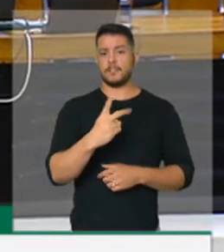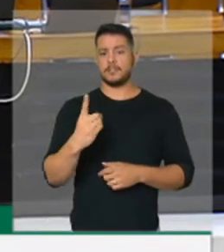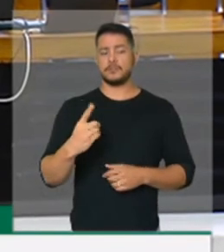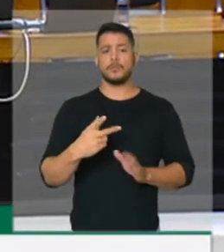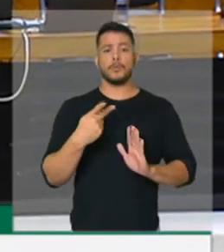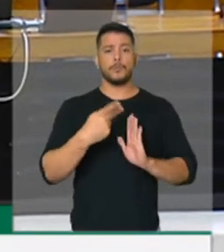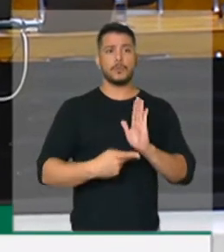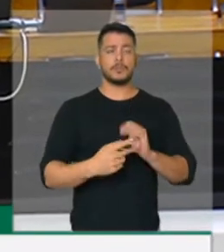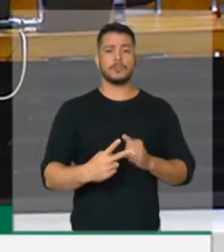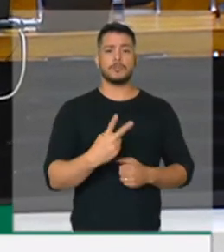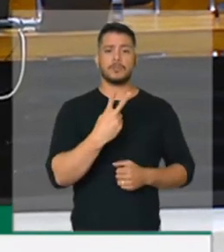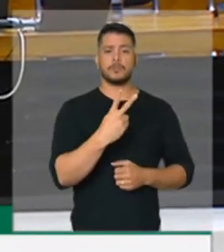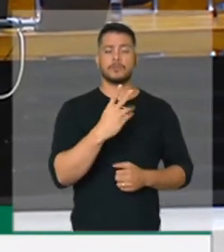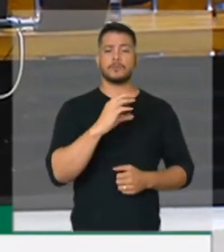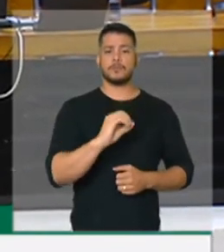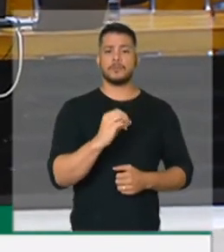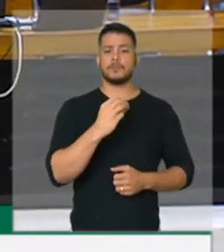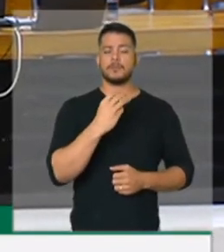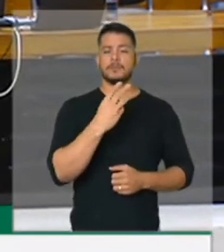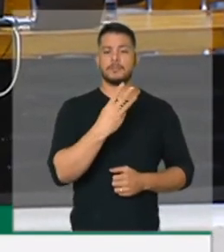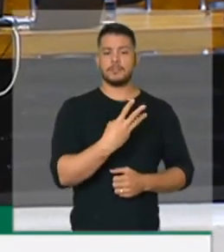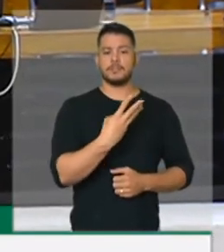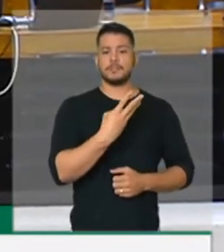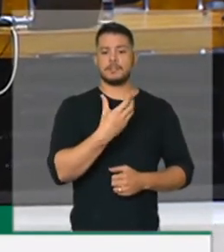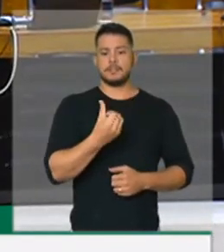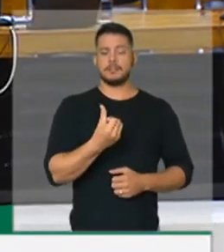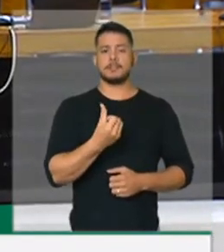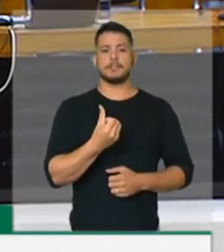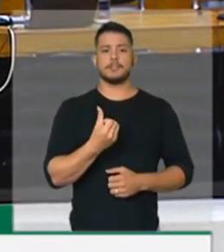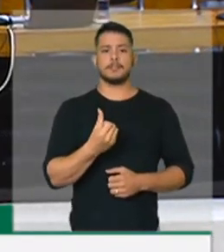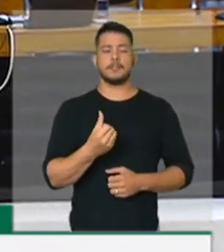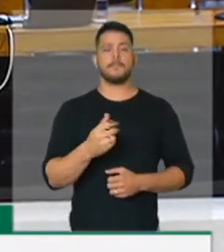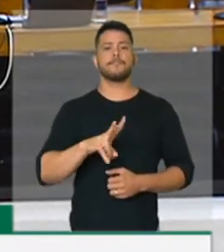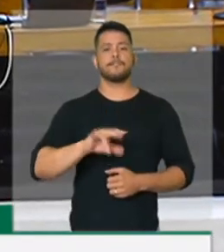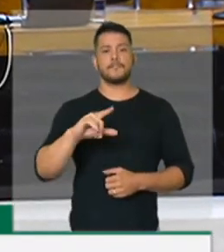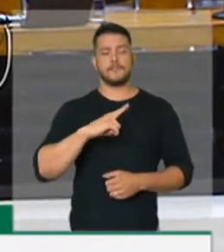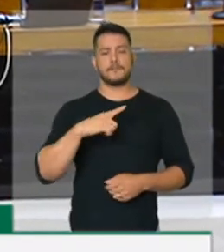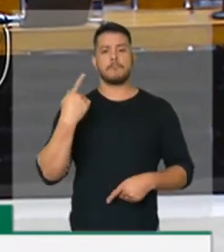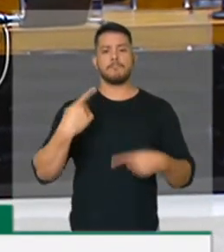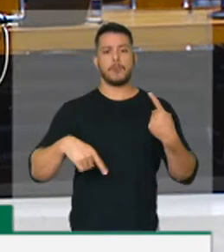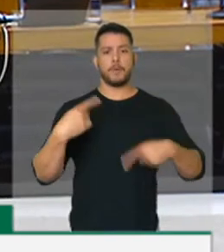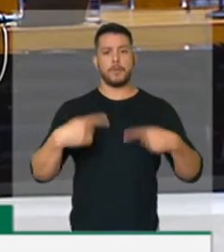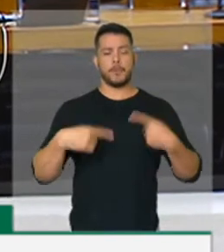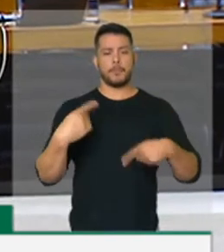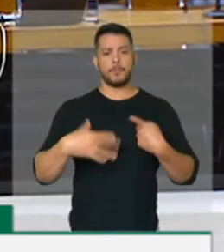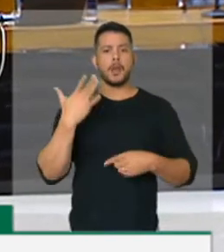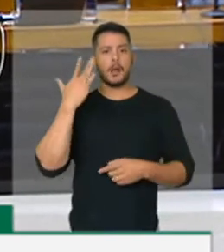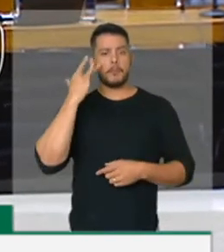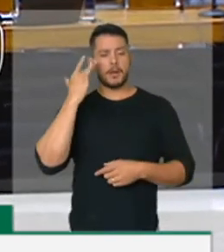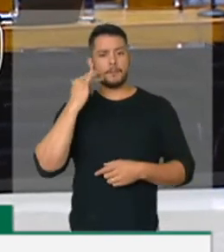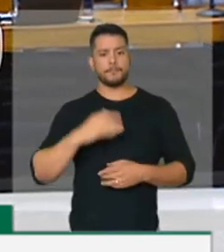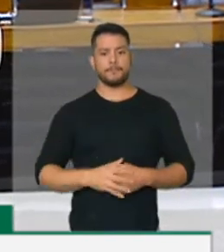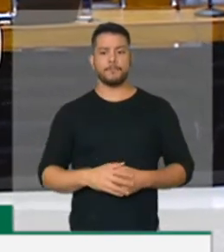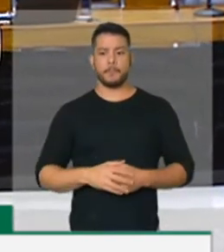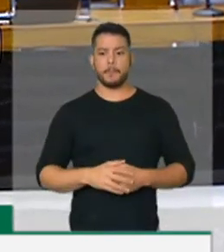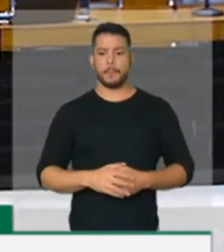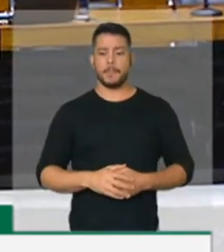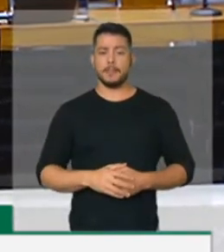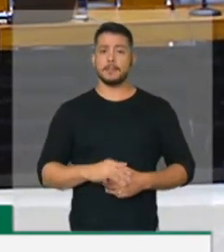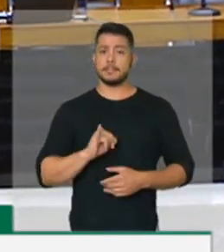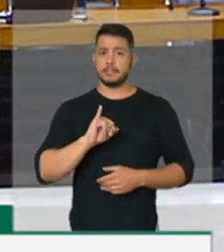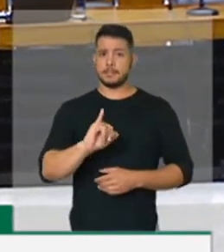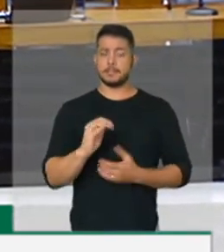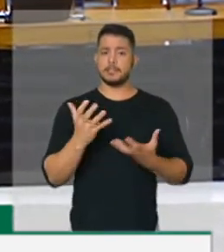2.336 de 2021. E haverá matéria sobre a mesa para deliberação. A apresentação de